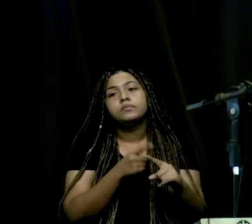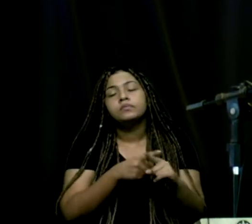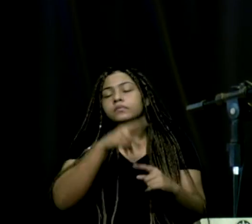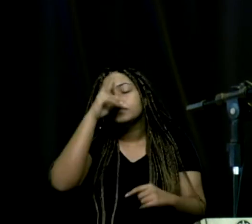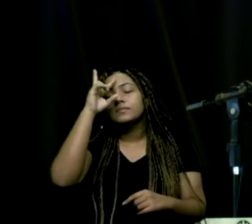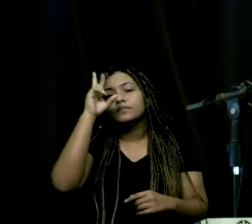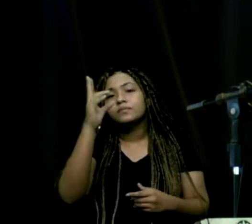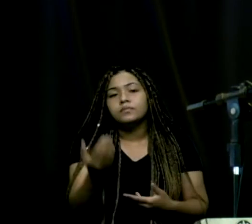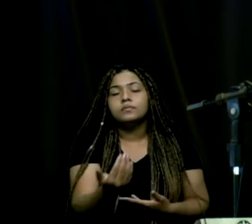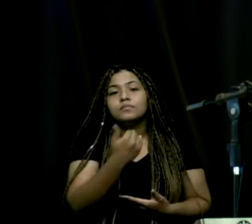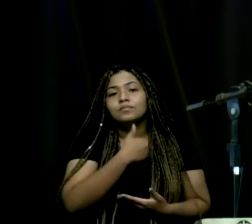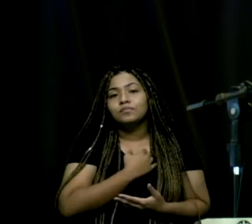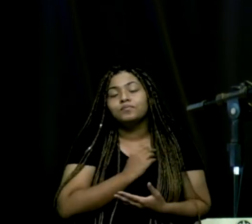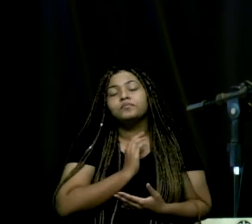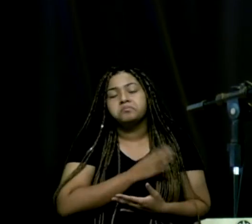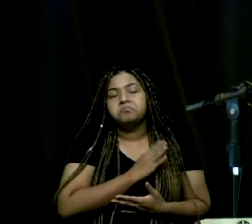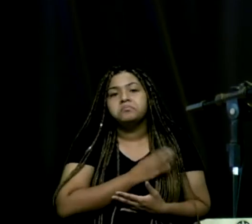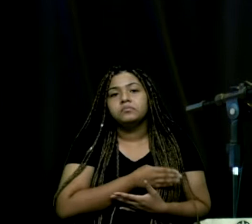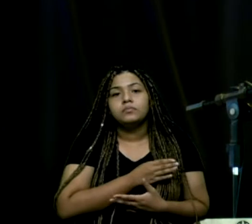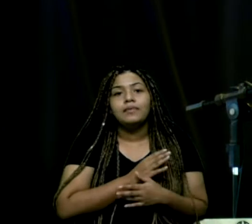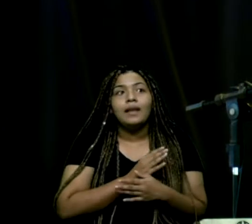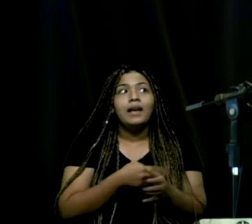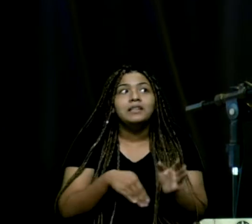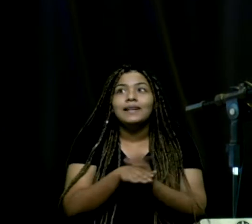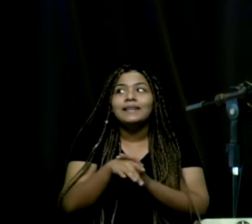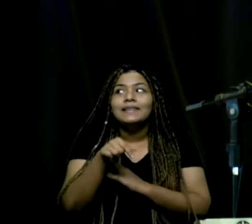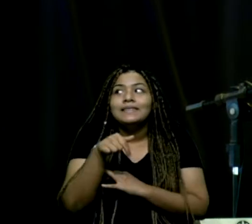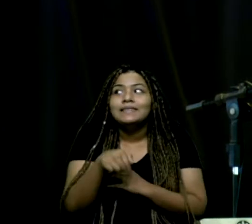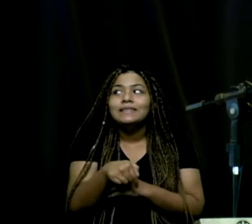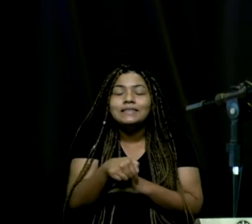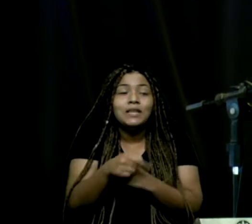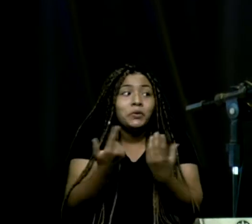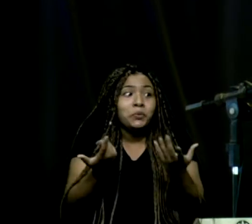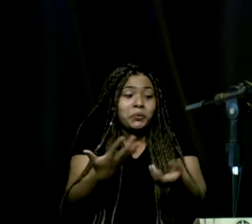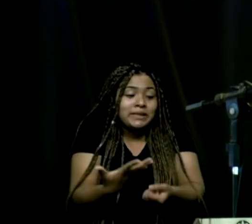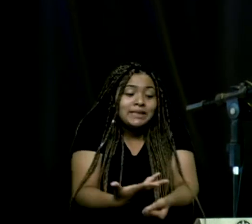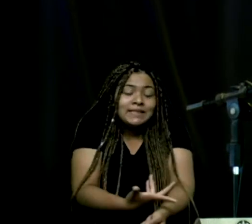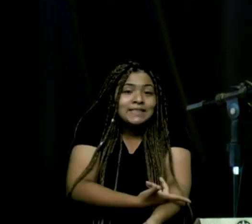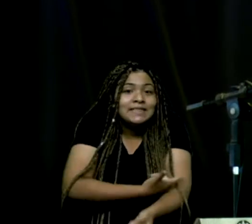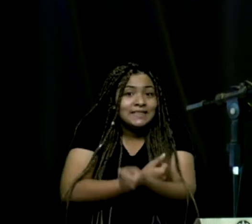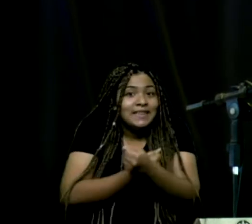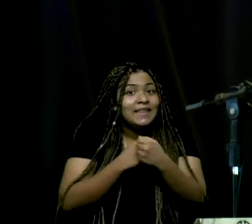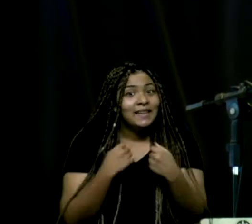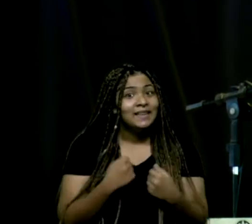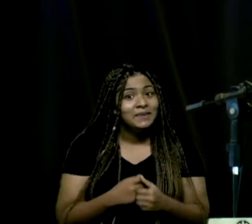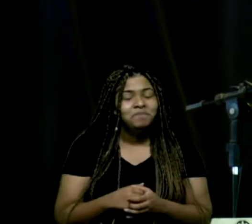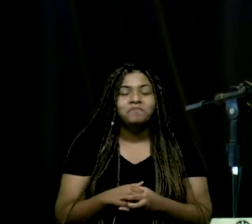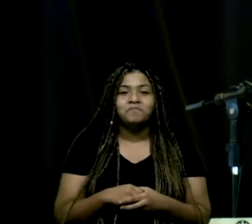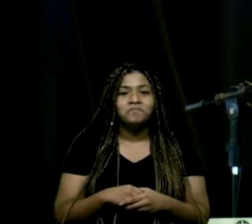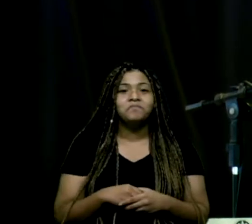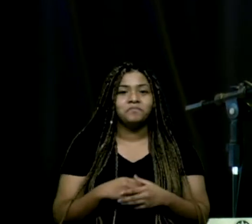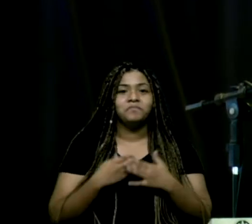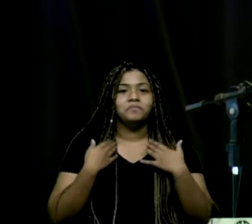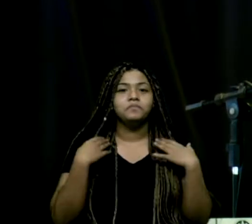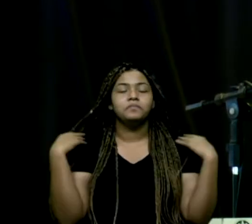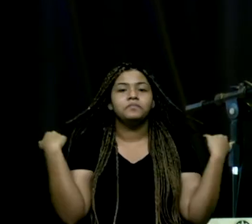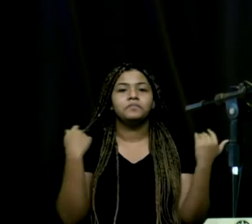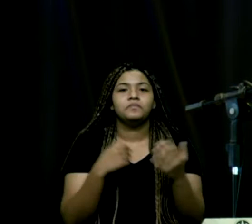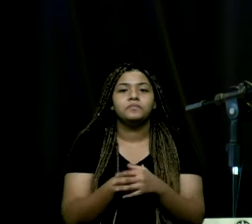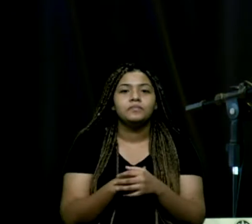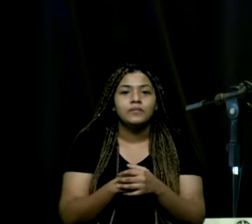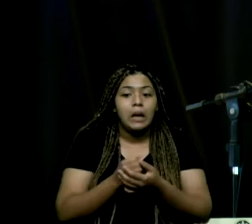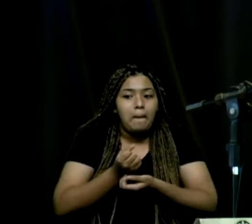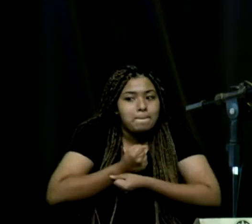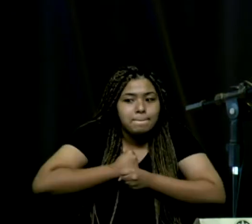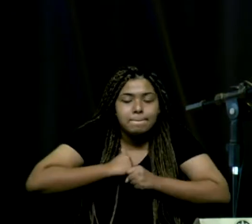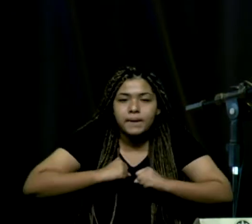senhor implantou em meu coração e chegar aqui a frente e falar para vocês né para vocês estão acompanhando aí nós é isso é bem